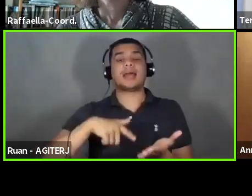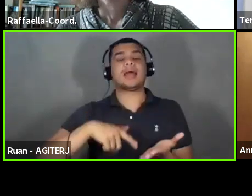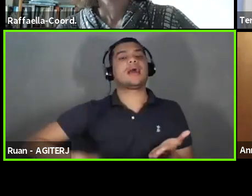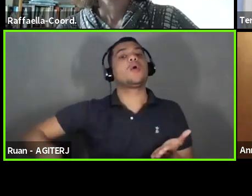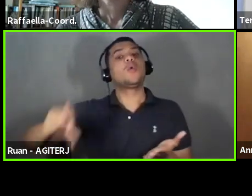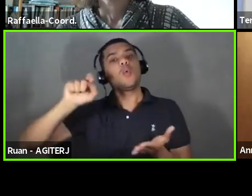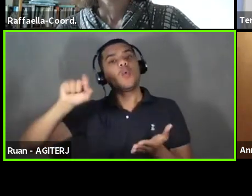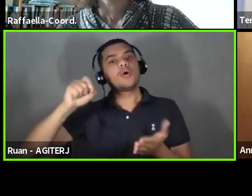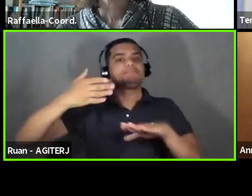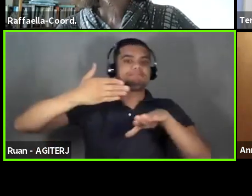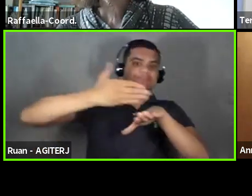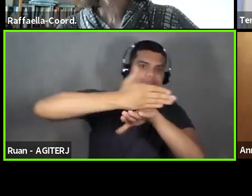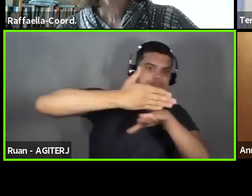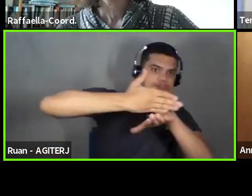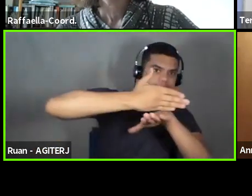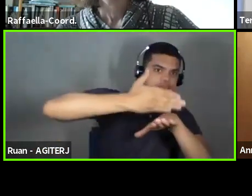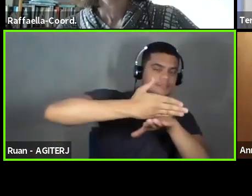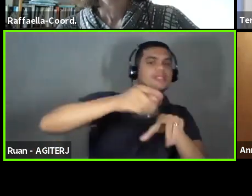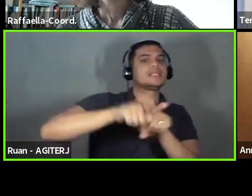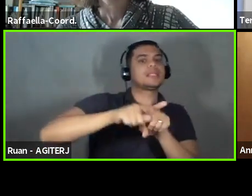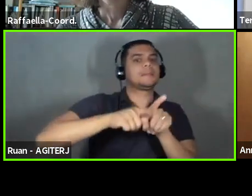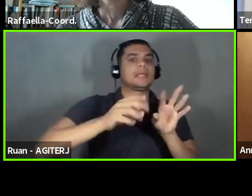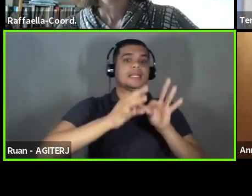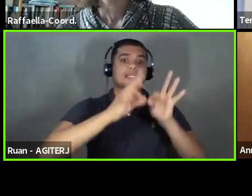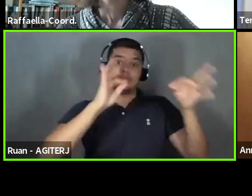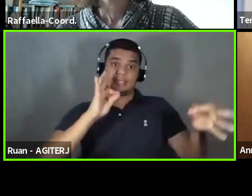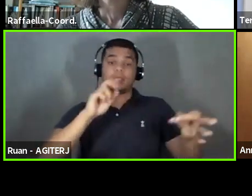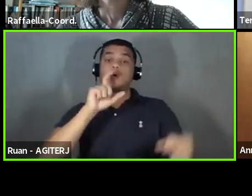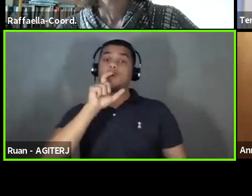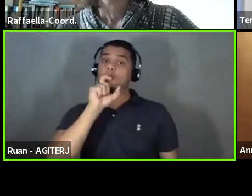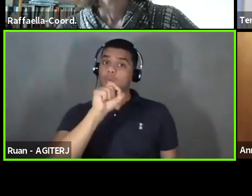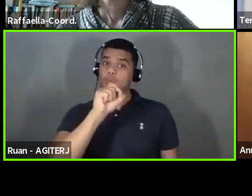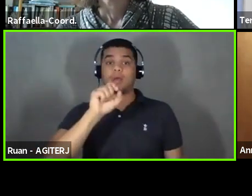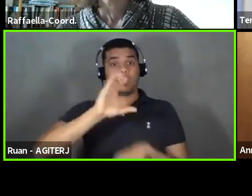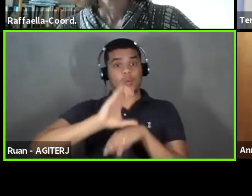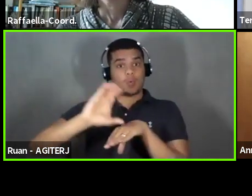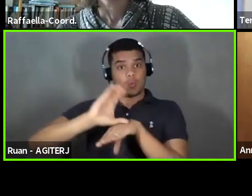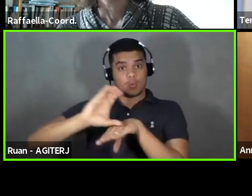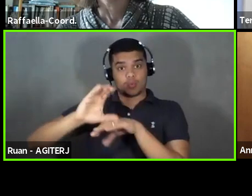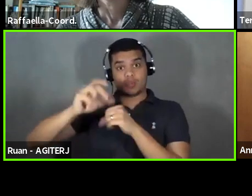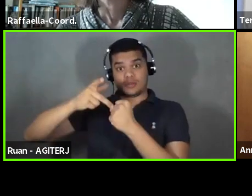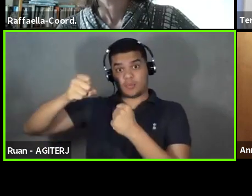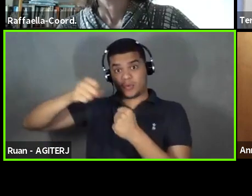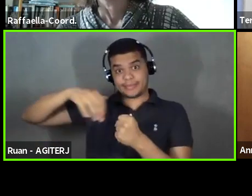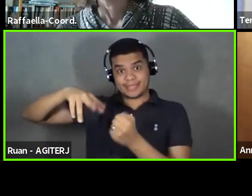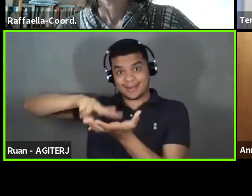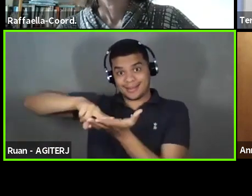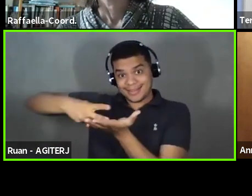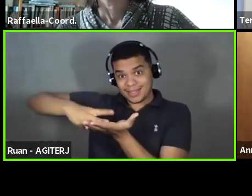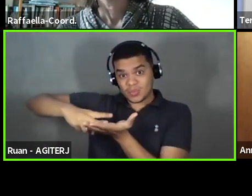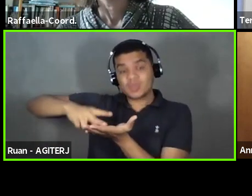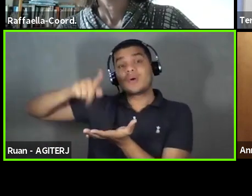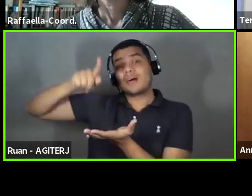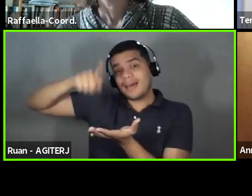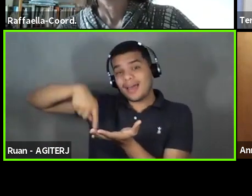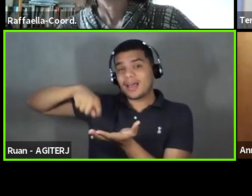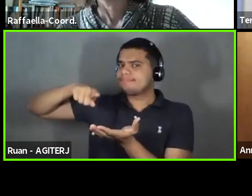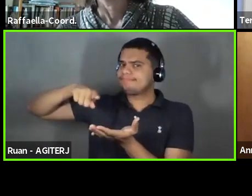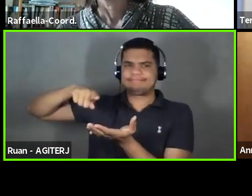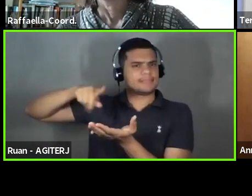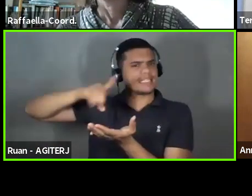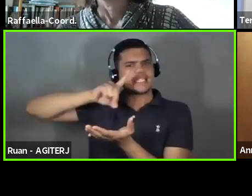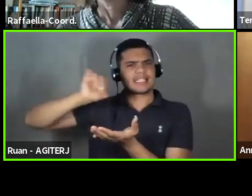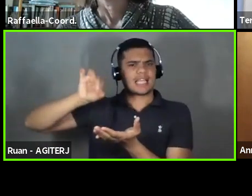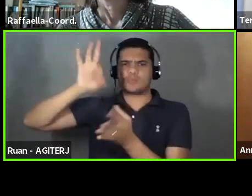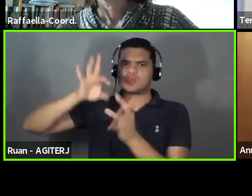semipresencial. Eu queria acrescentar que o de especialização em tradução é totalmente à distância,